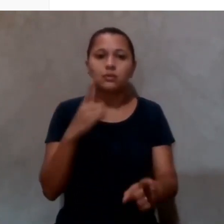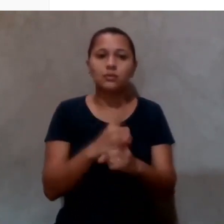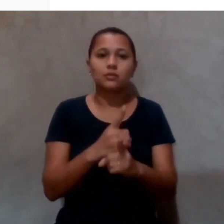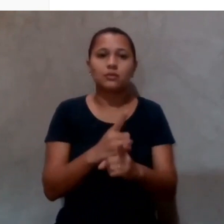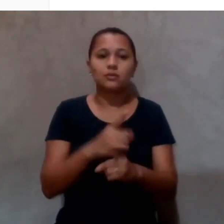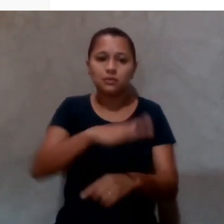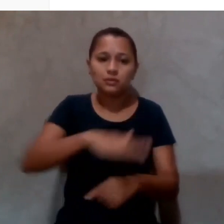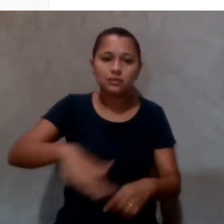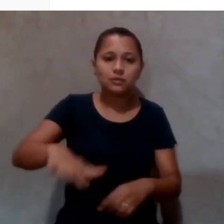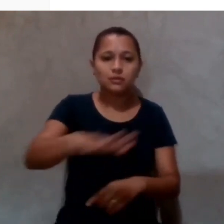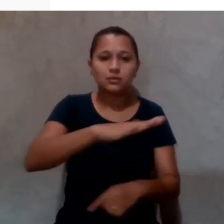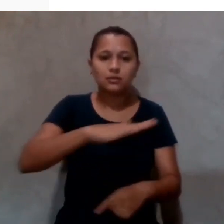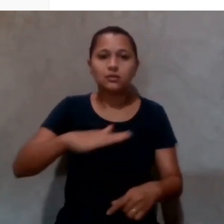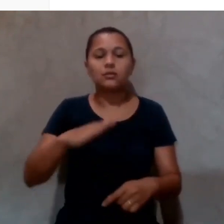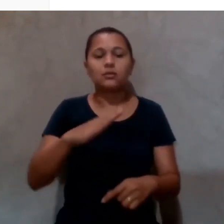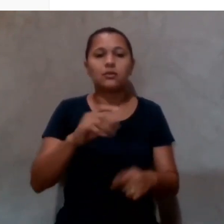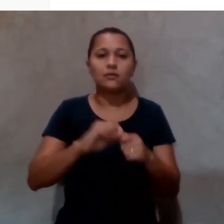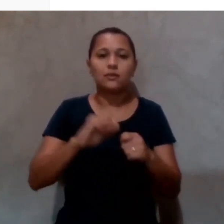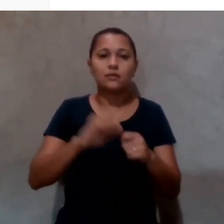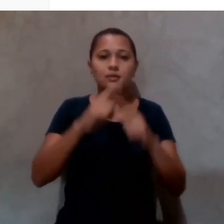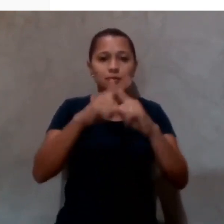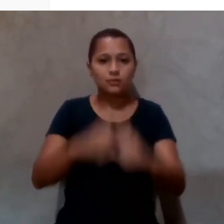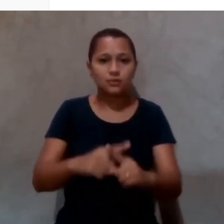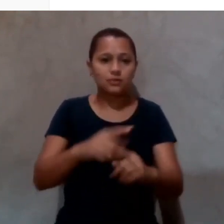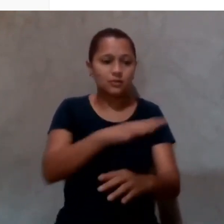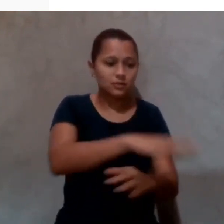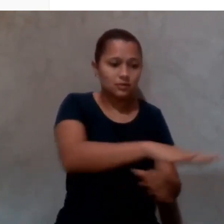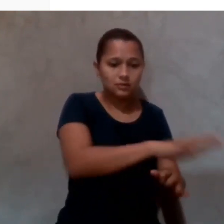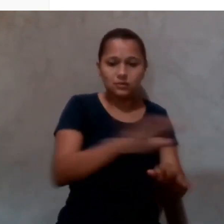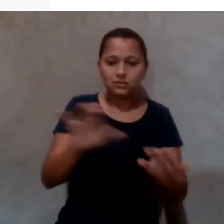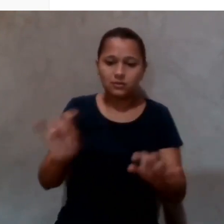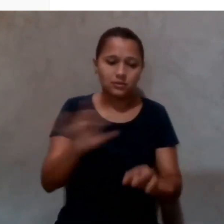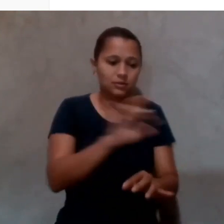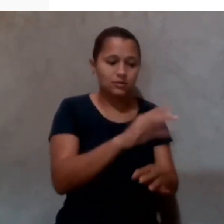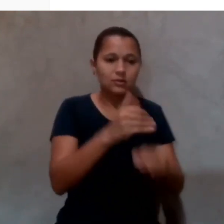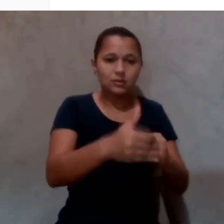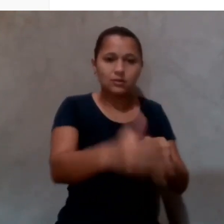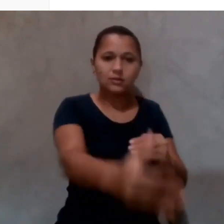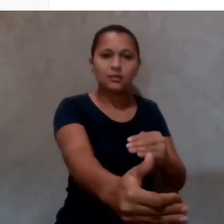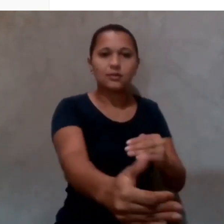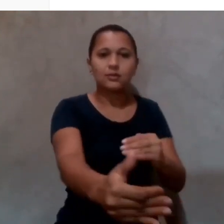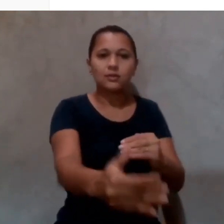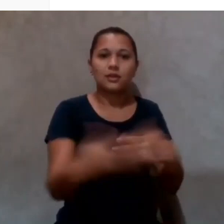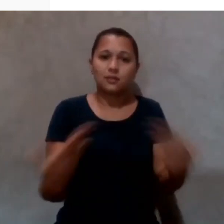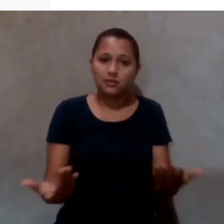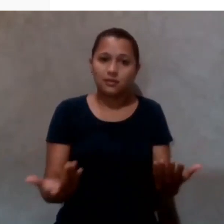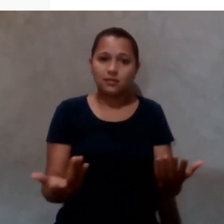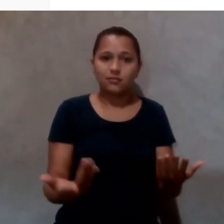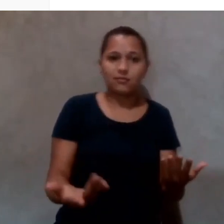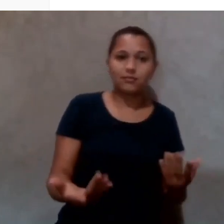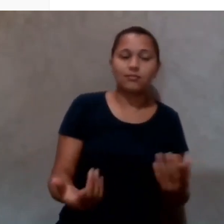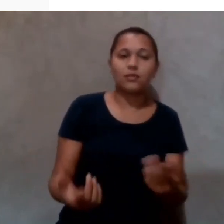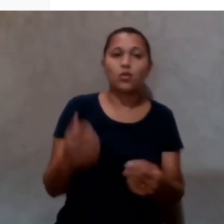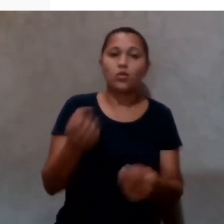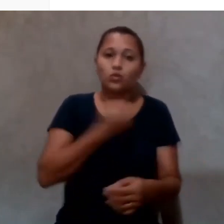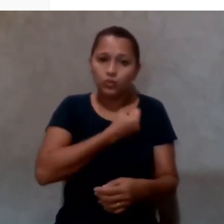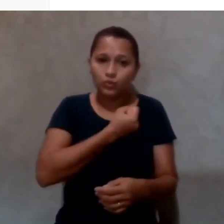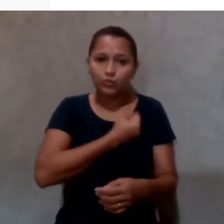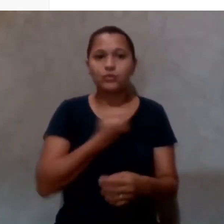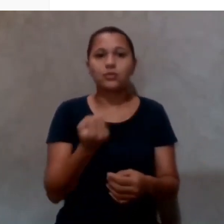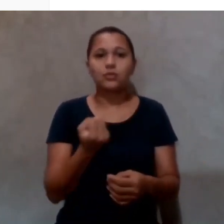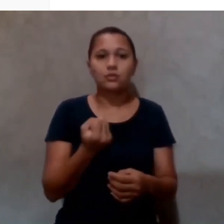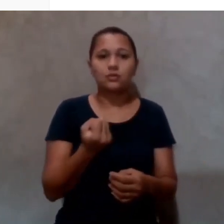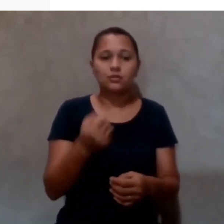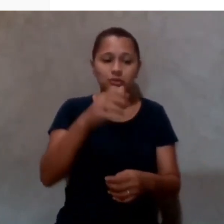elementos do nosso espaço amostral vai ser 64, que é a quantidade de resultados